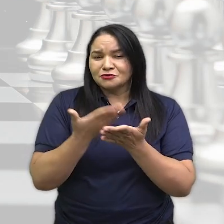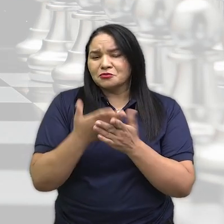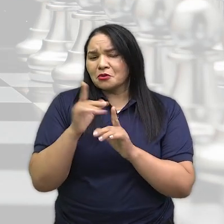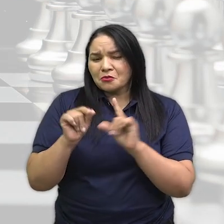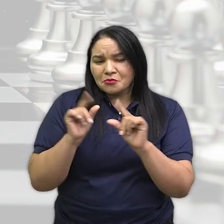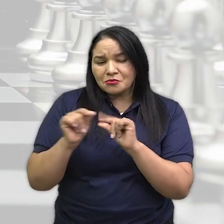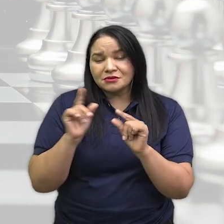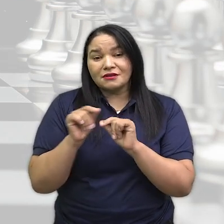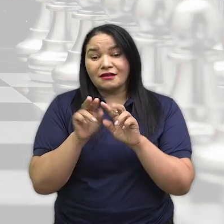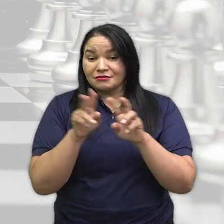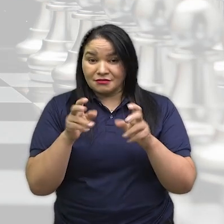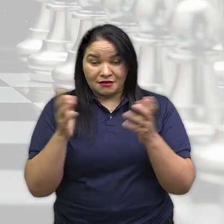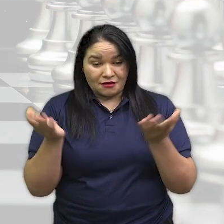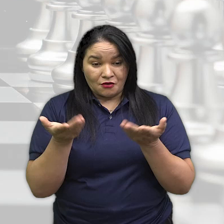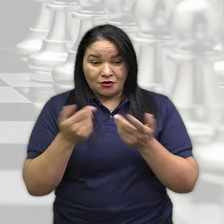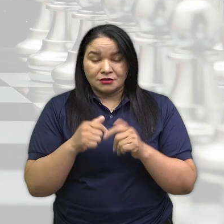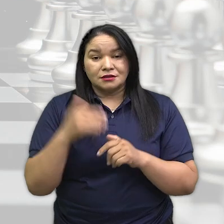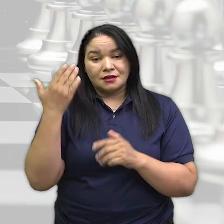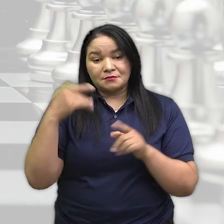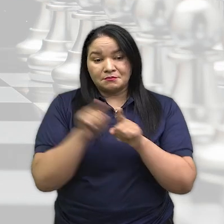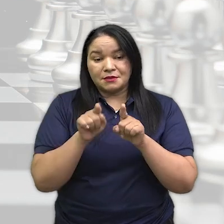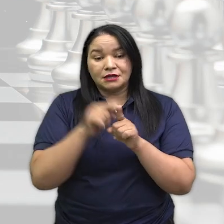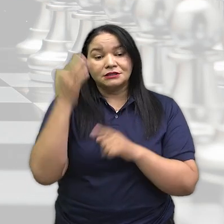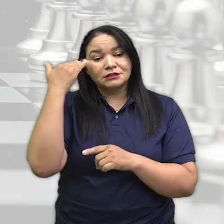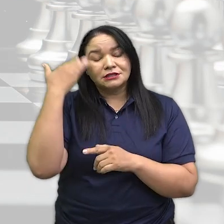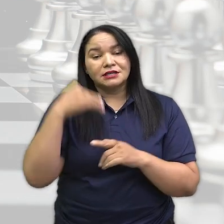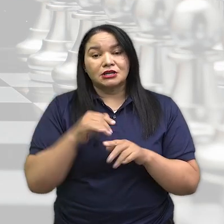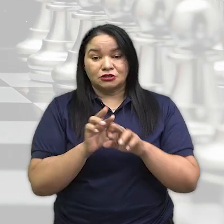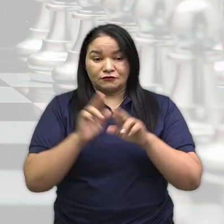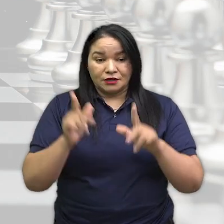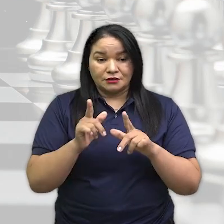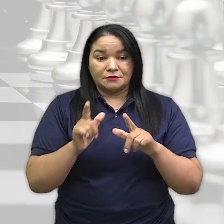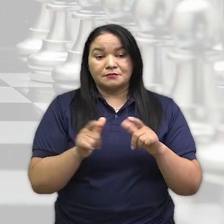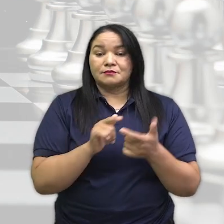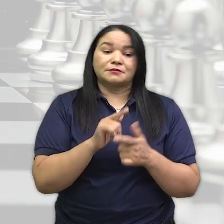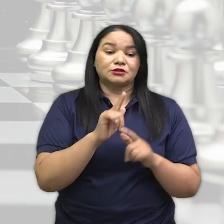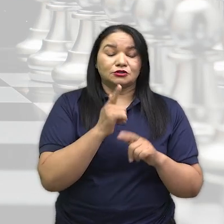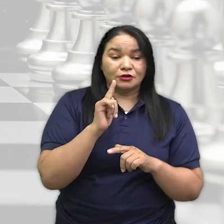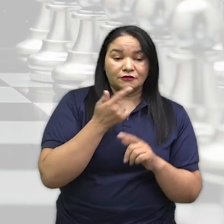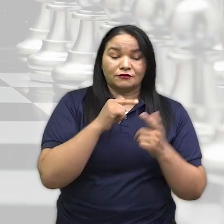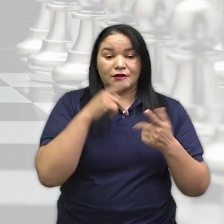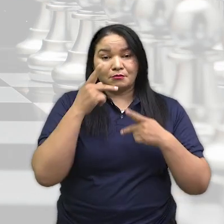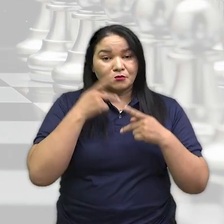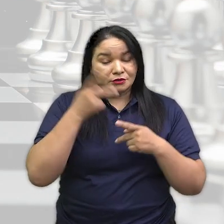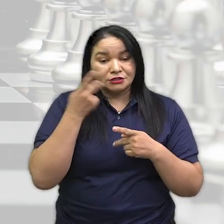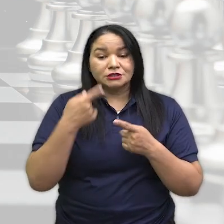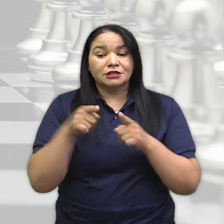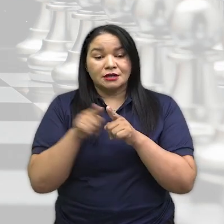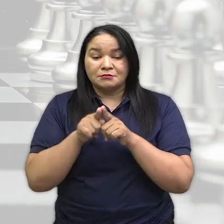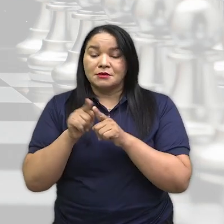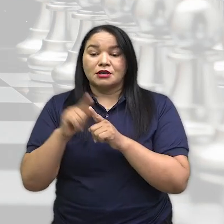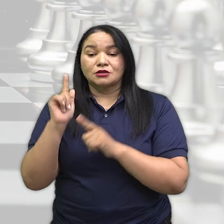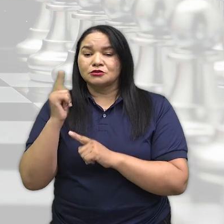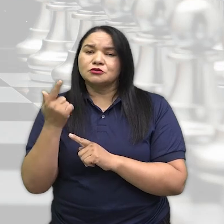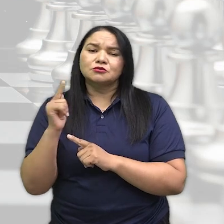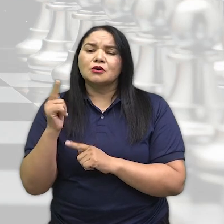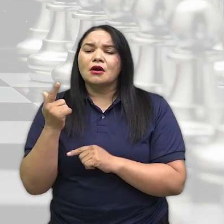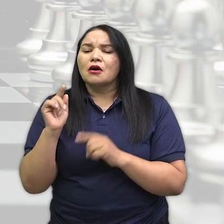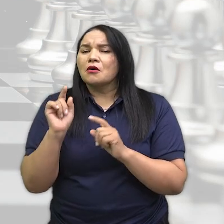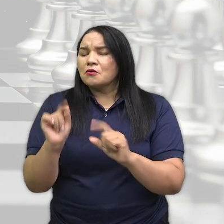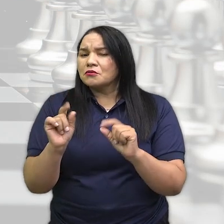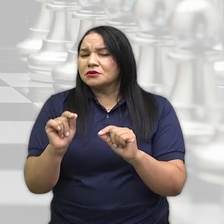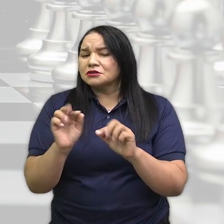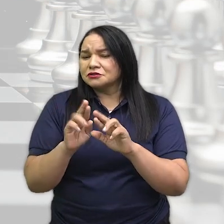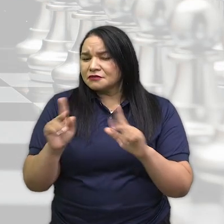Nós vamos também buscar compreender a diferença entre o termo geografia política e geopolítica, que apesar de